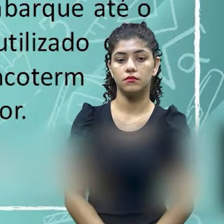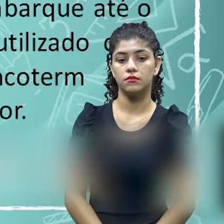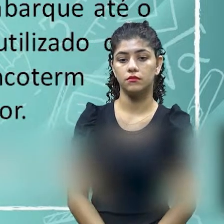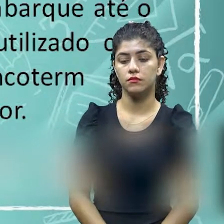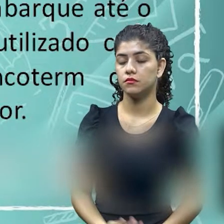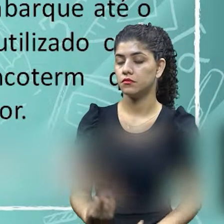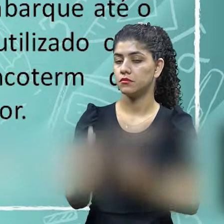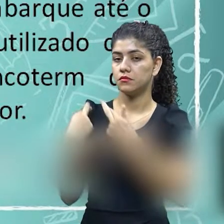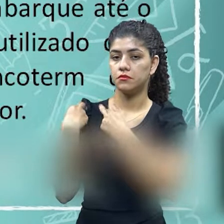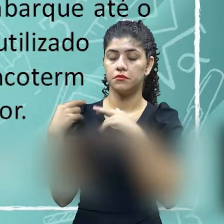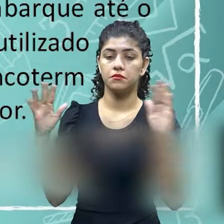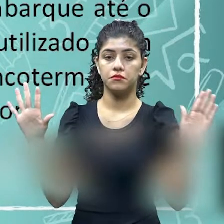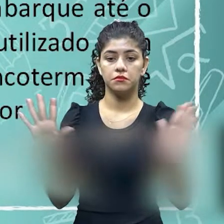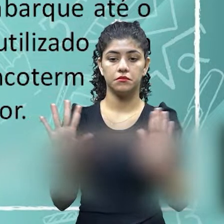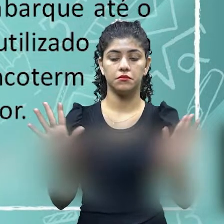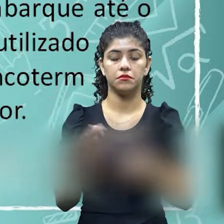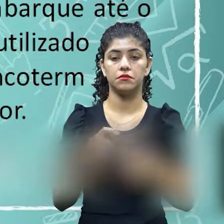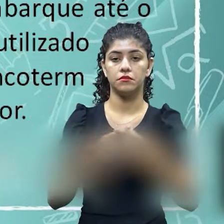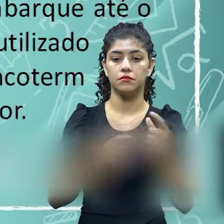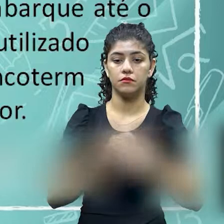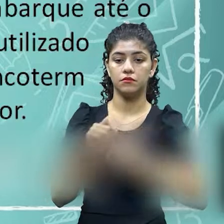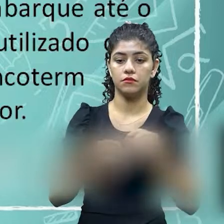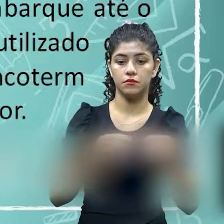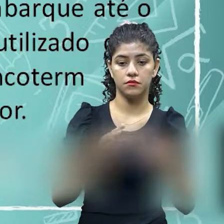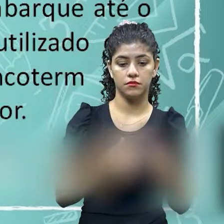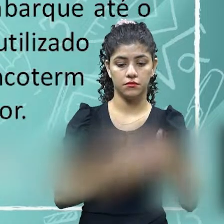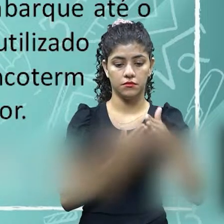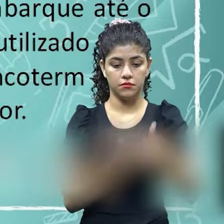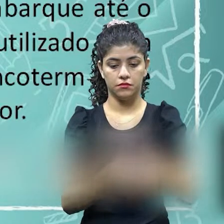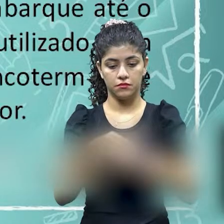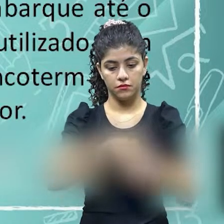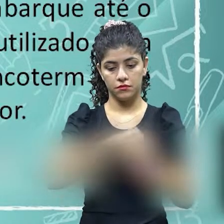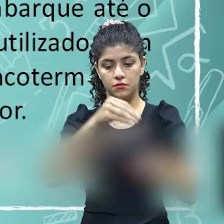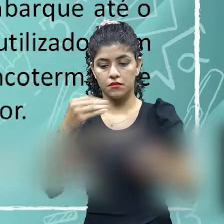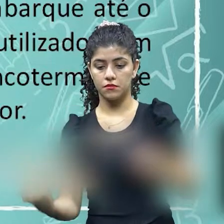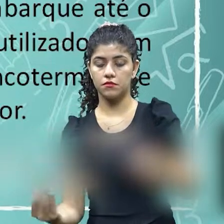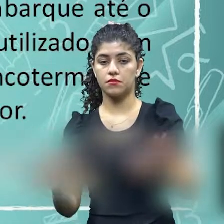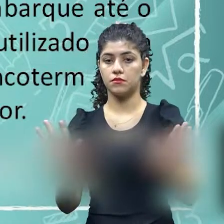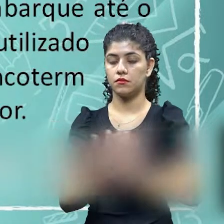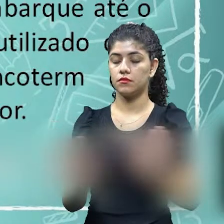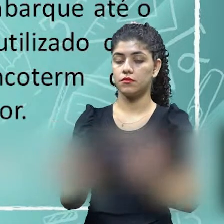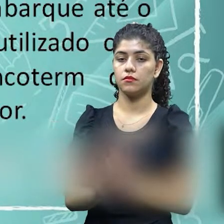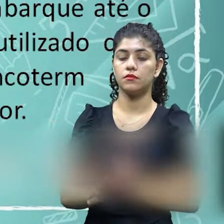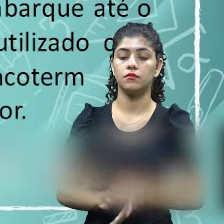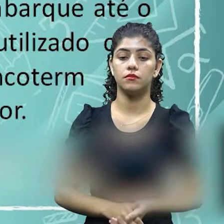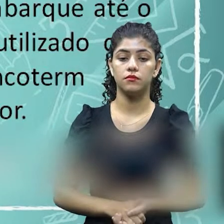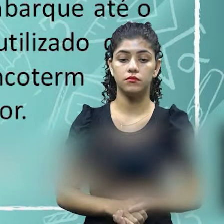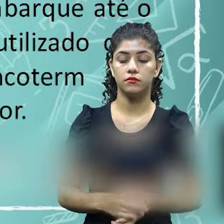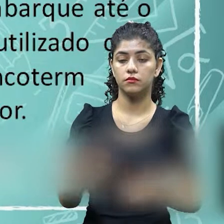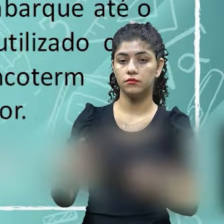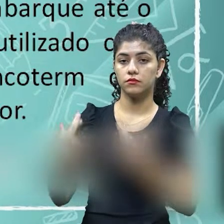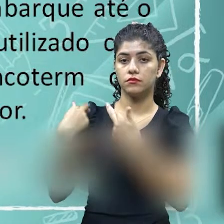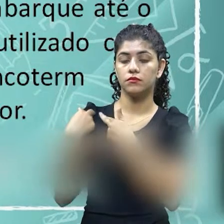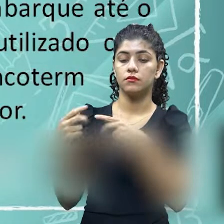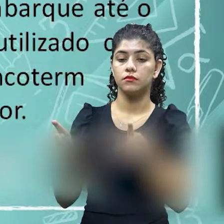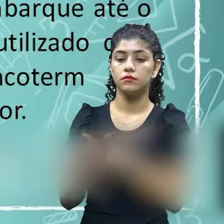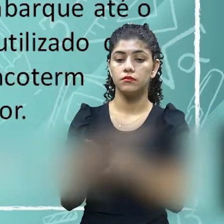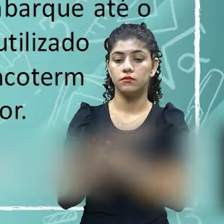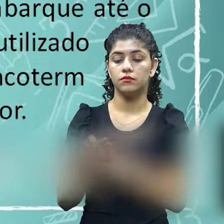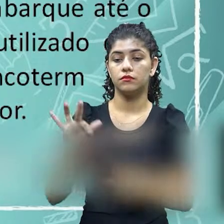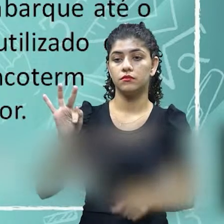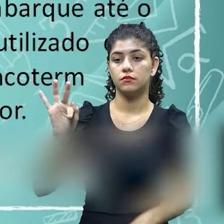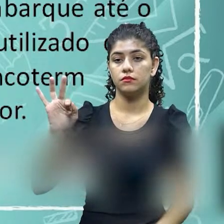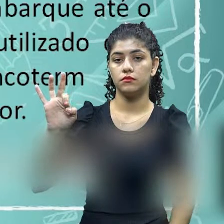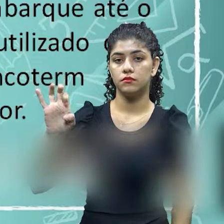responsabilidade do exportador, porém, o desembarque da mercadoria. O exportador é responsável também pelo frete interno do